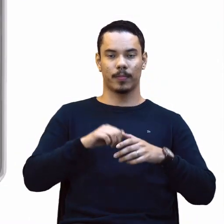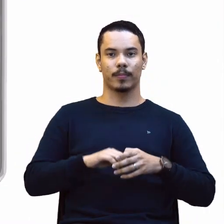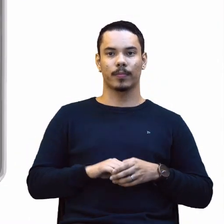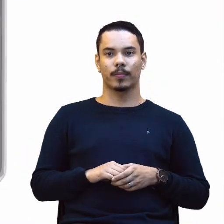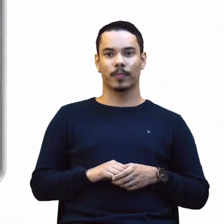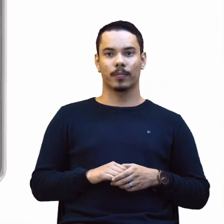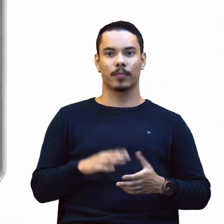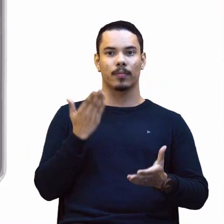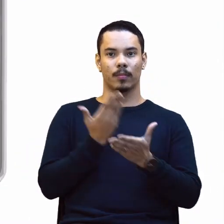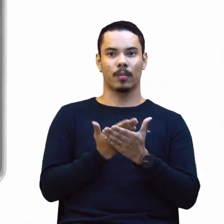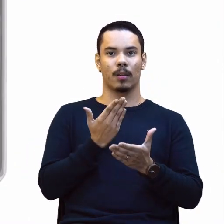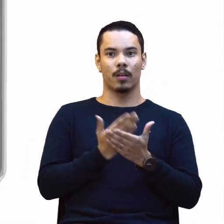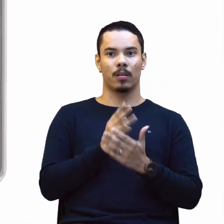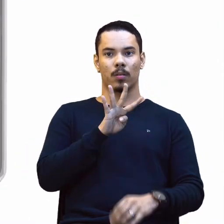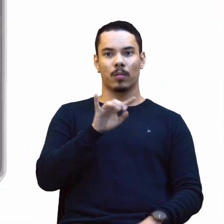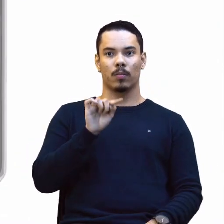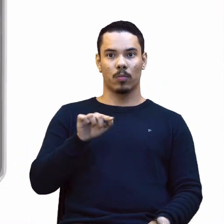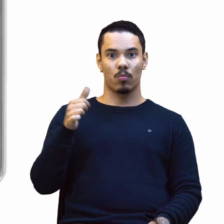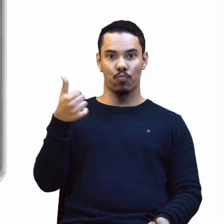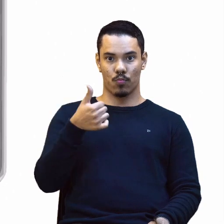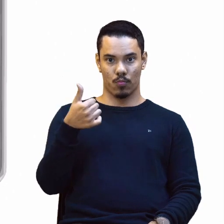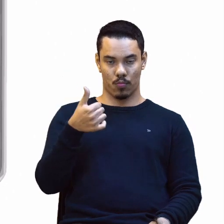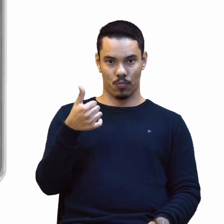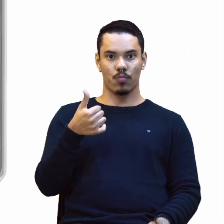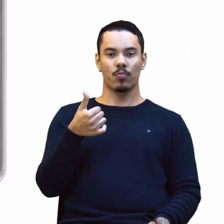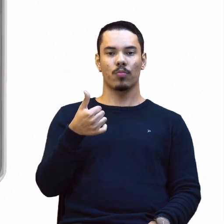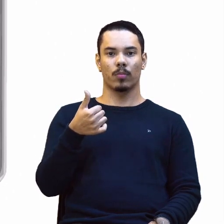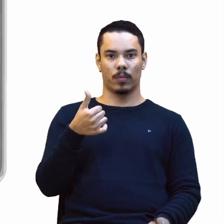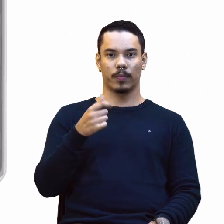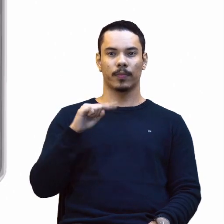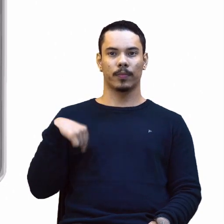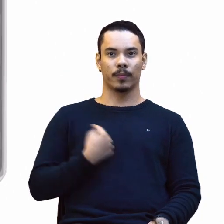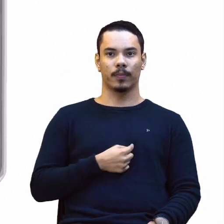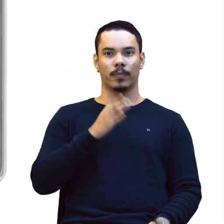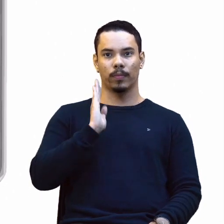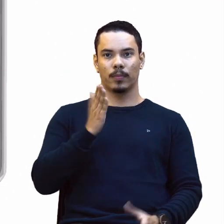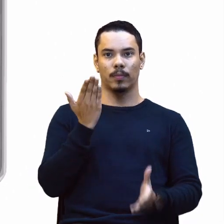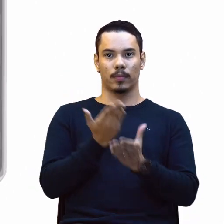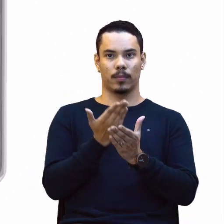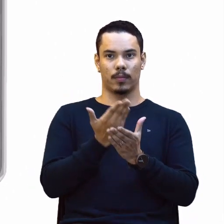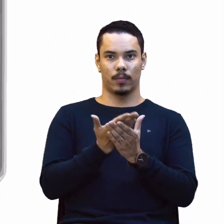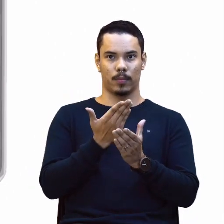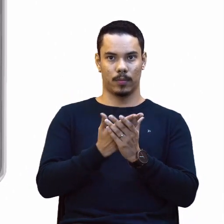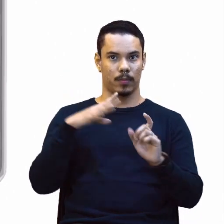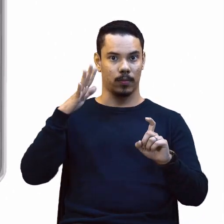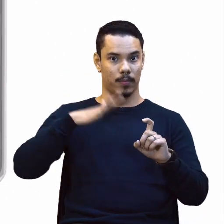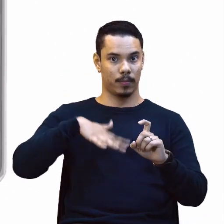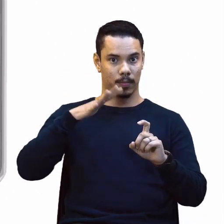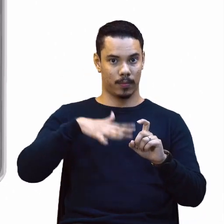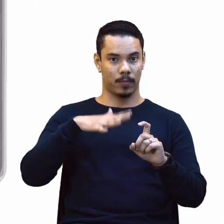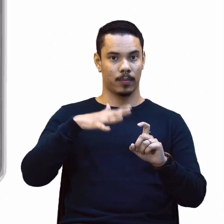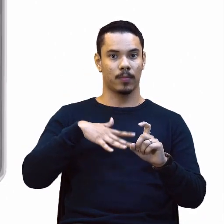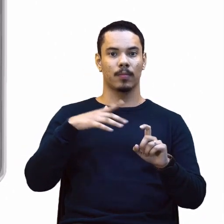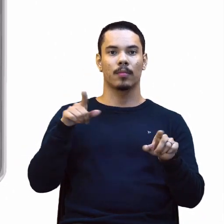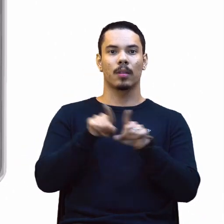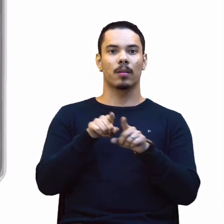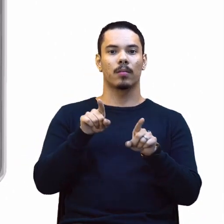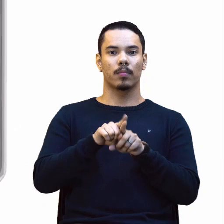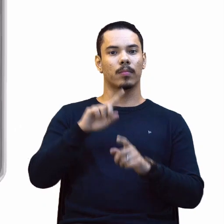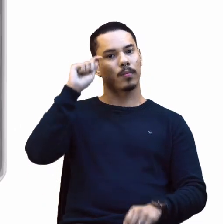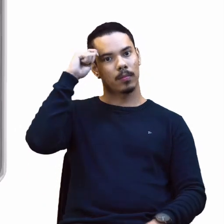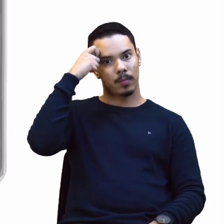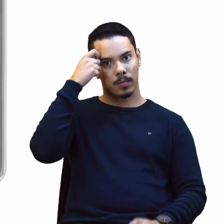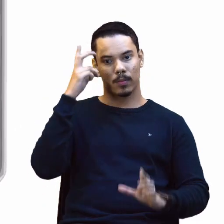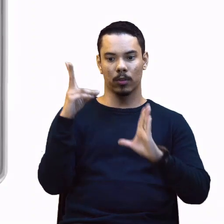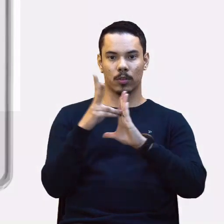Aula 4.1. Nós estudamos as mitologias africanas, afrodescendentes e